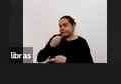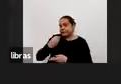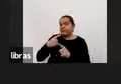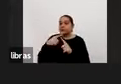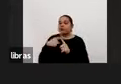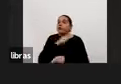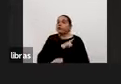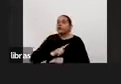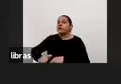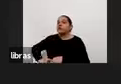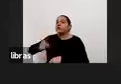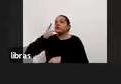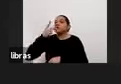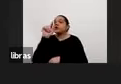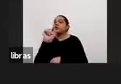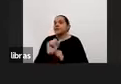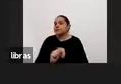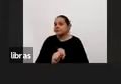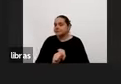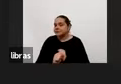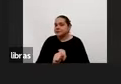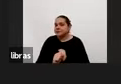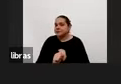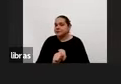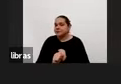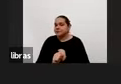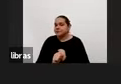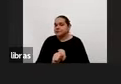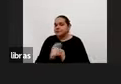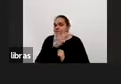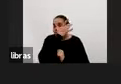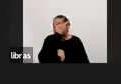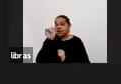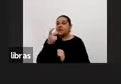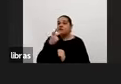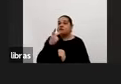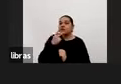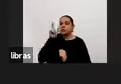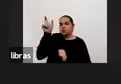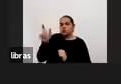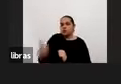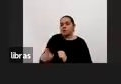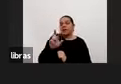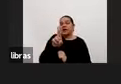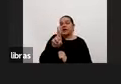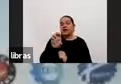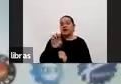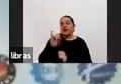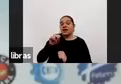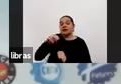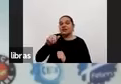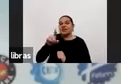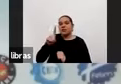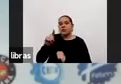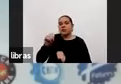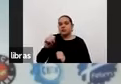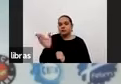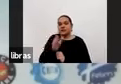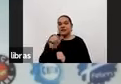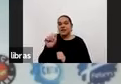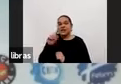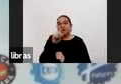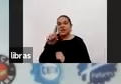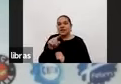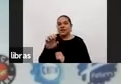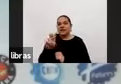seguinte, o governo, até quem disse isso foi o Reinaldo Azevedo, o colunista aí. Sim, da Band News. Aquele da